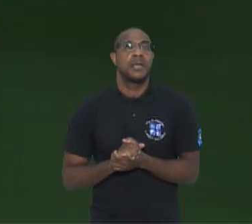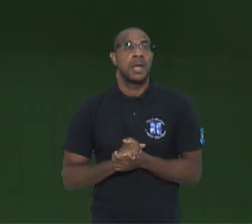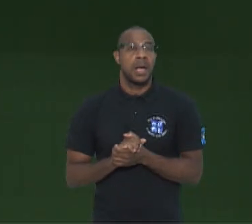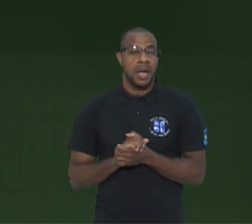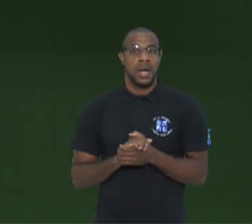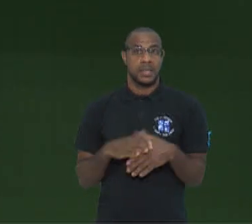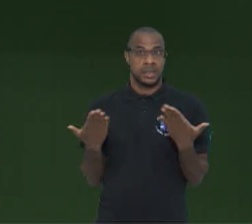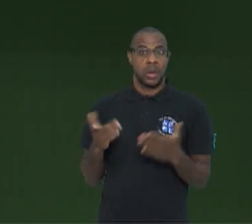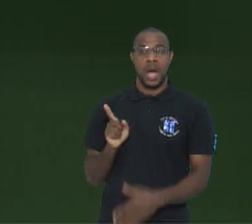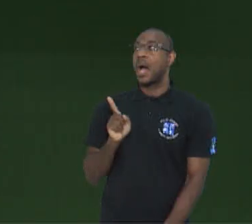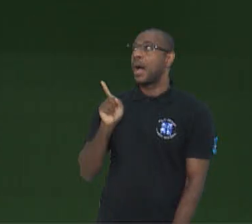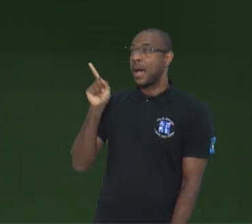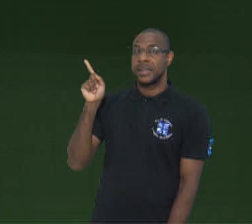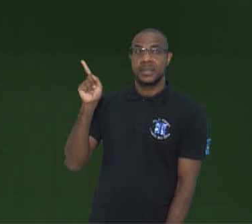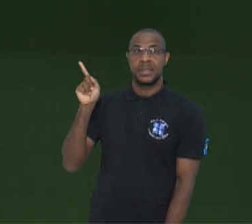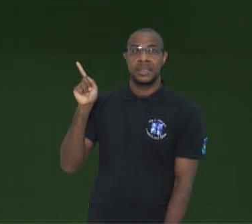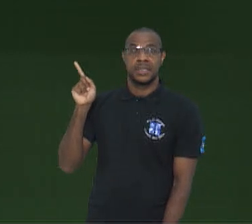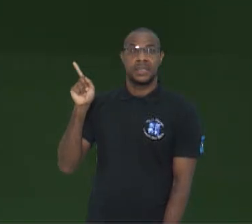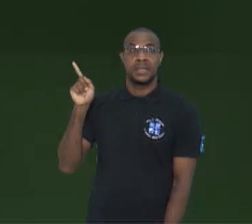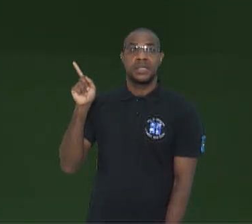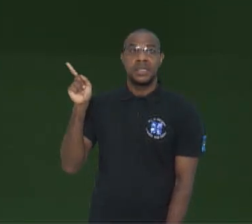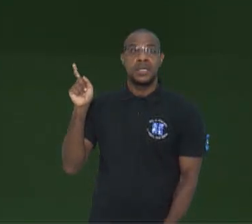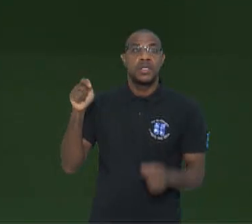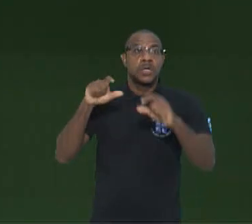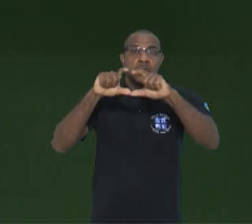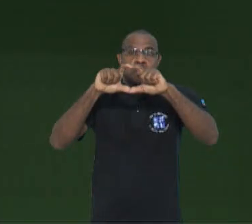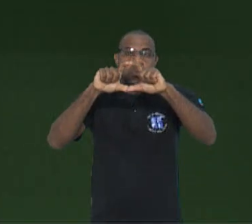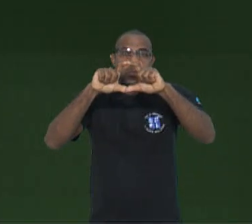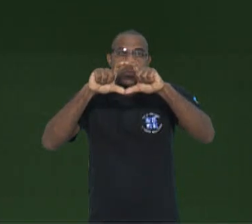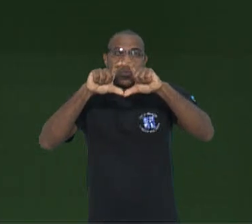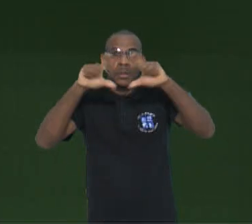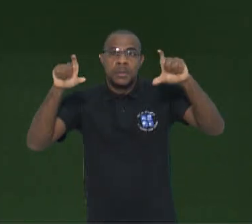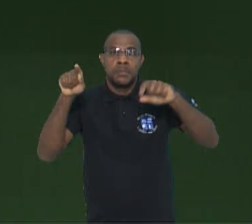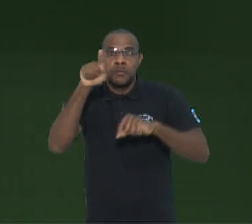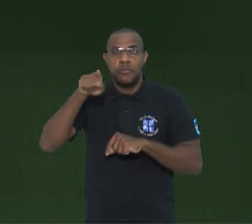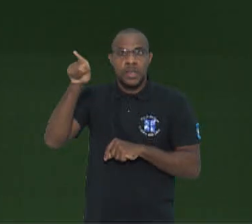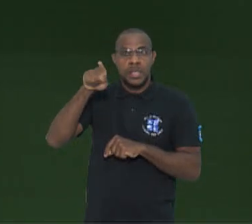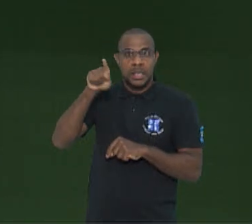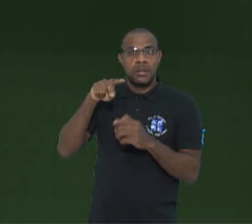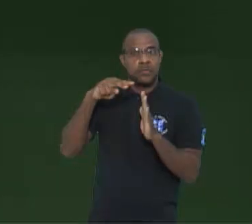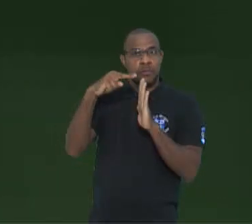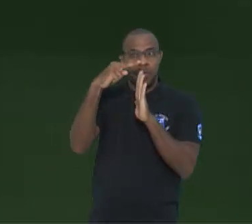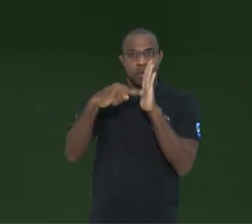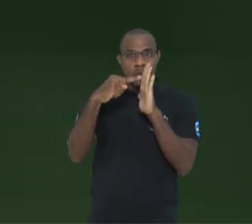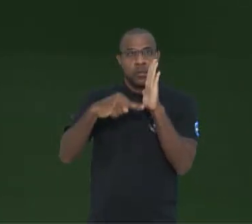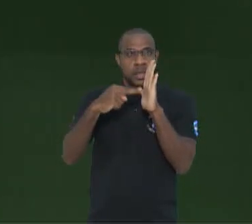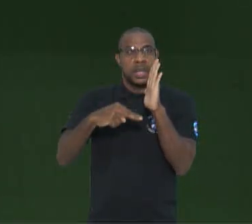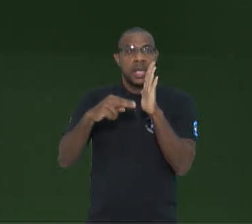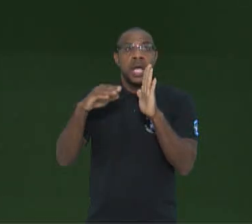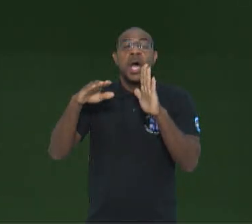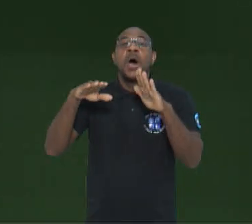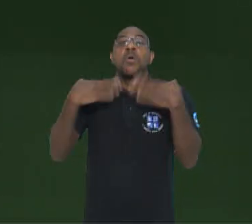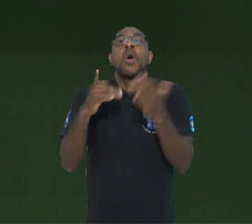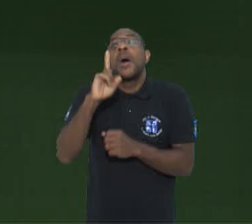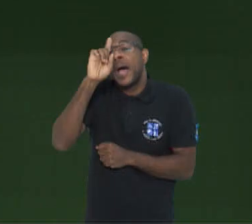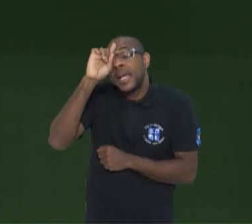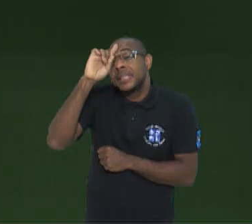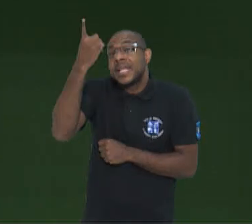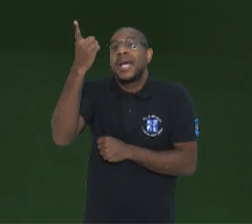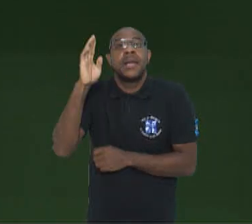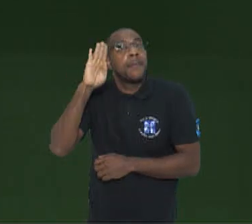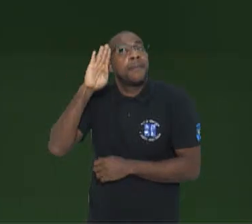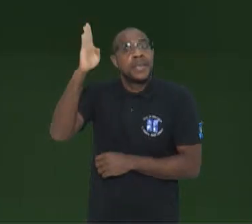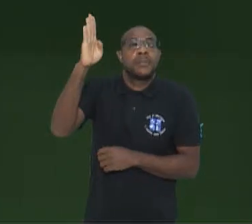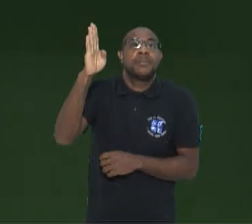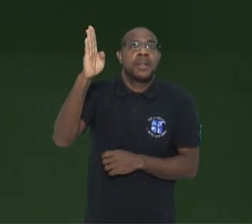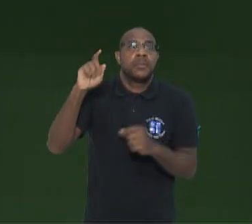Então, aqui eu vou deixar esse fragmento para vocês lerem e vocês identificarem qual que é a ideia